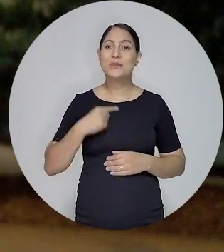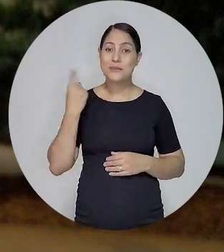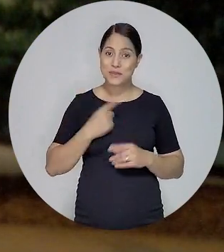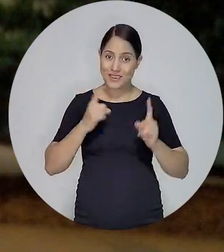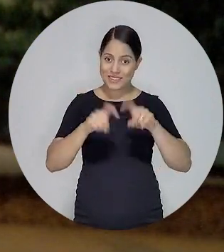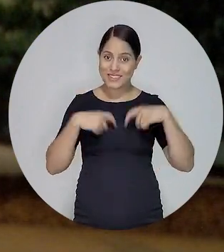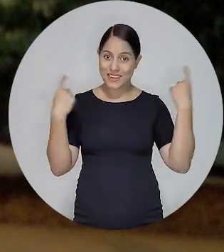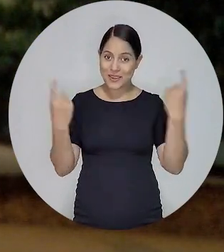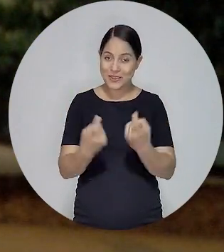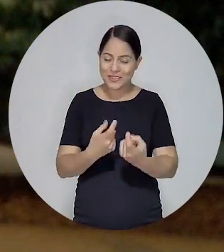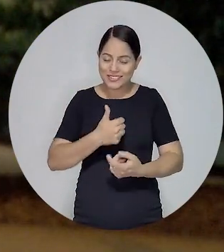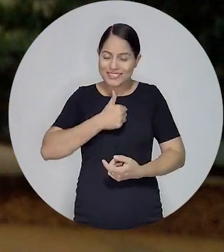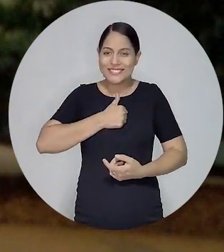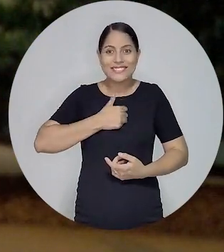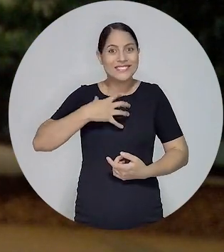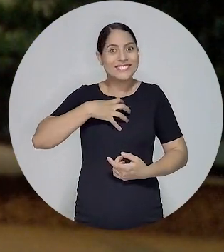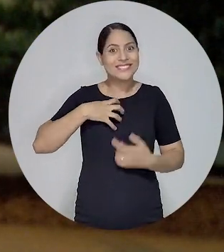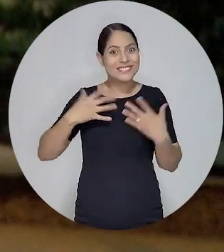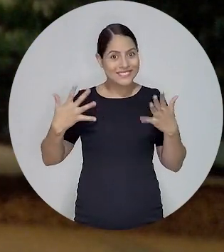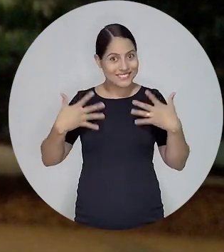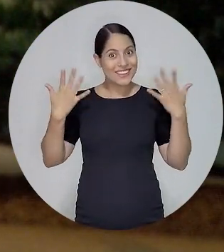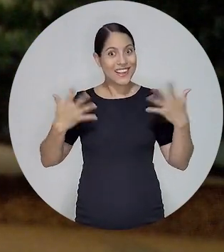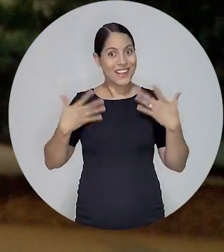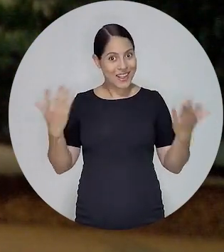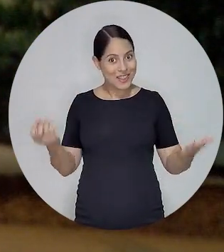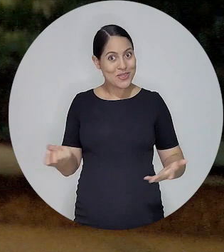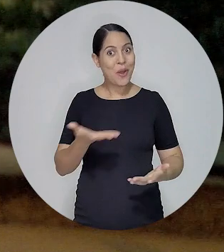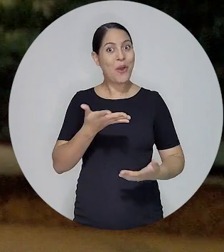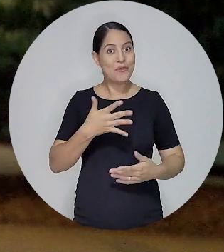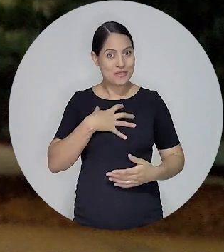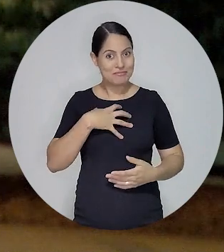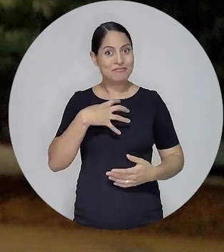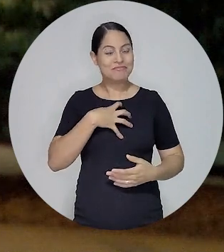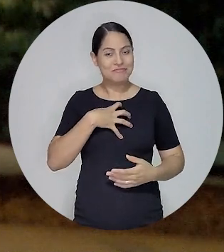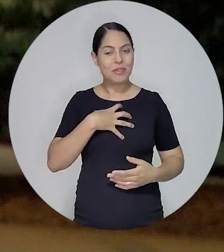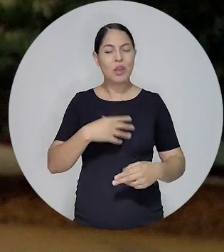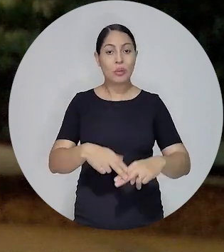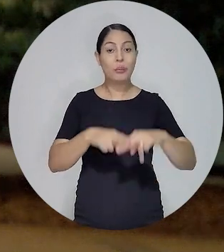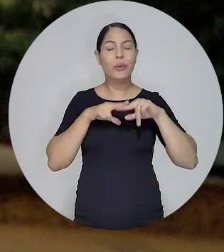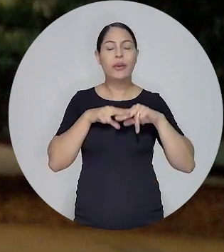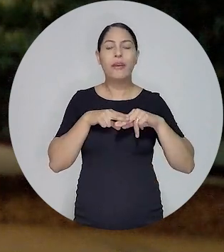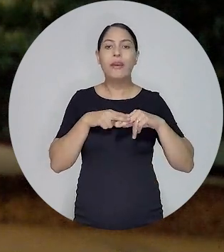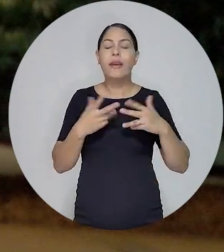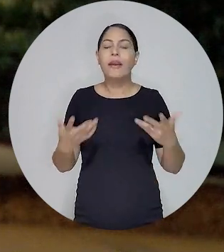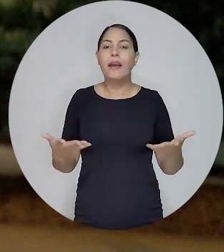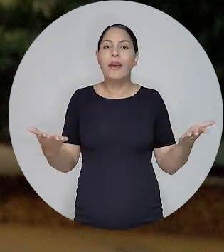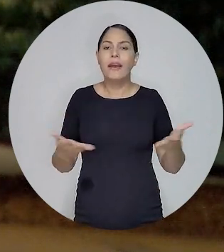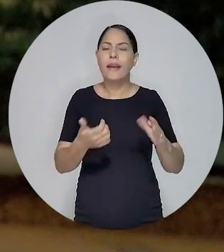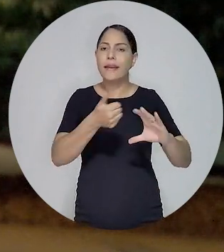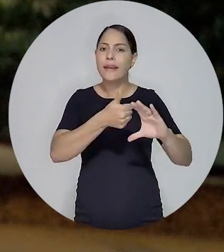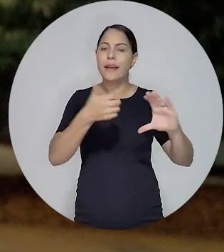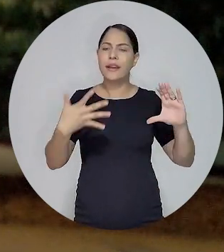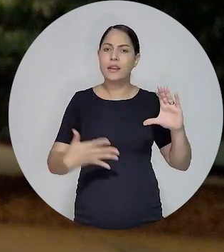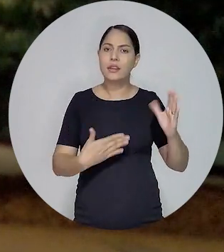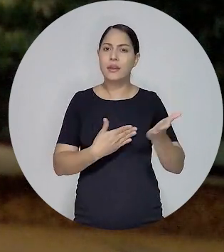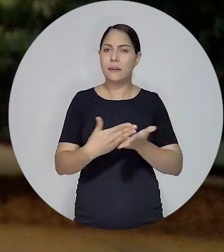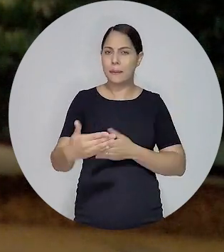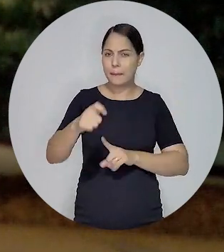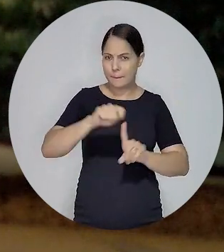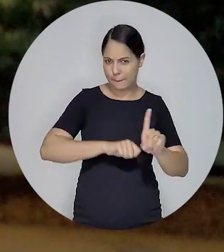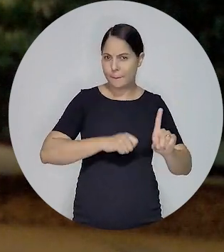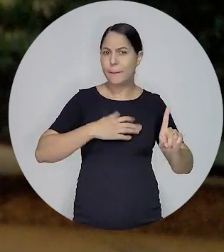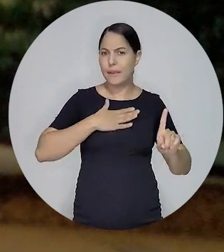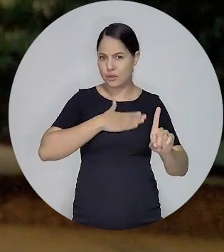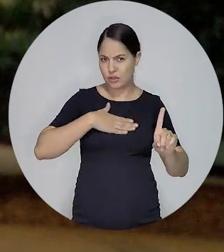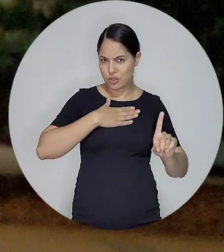com ânimo renovado, com a perspectiva de retomar os critérios que estão sendo tratados neste momento, a partir já